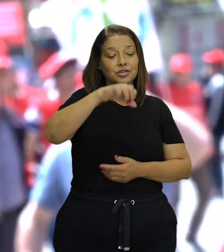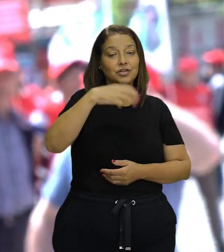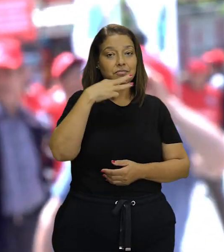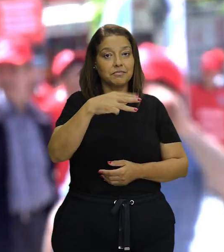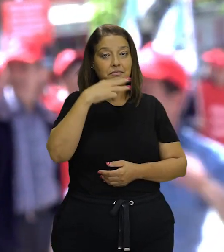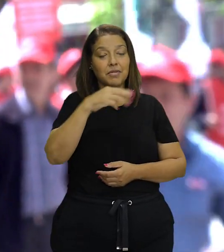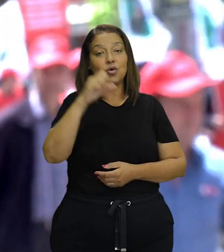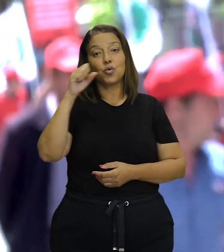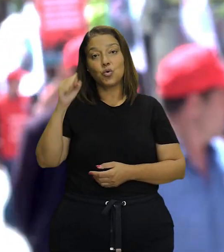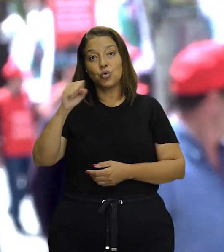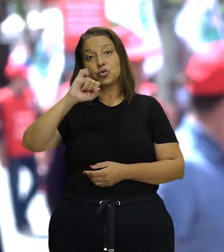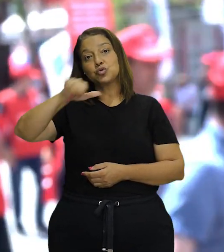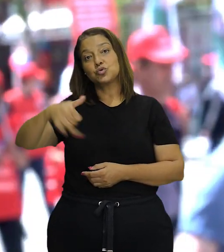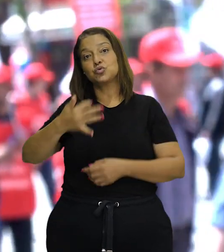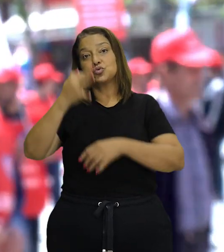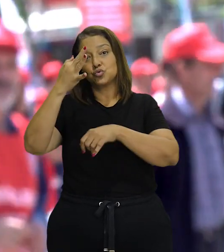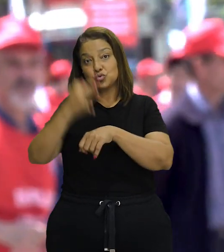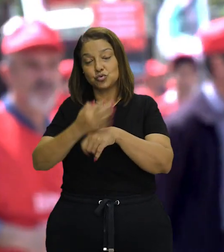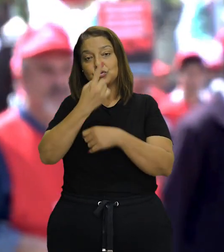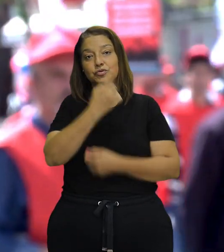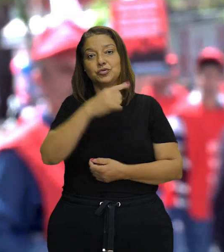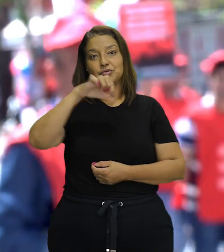março e 8 de junho de